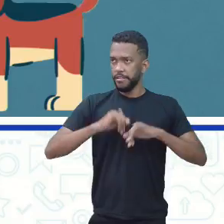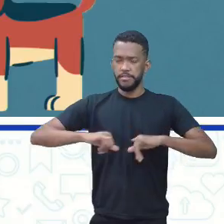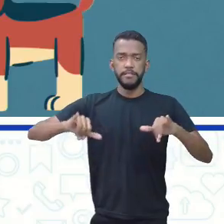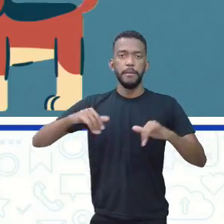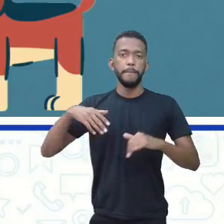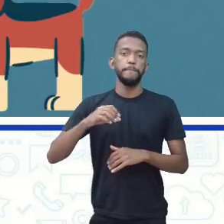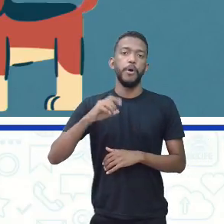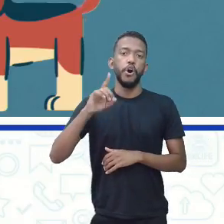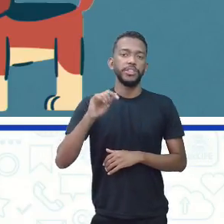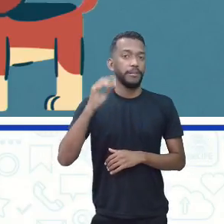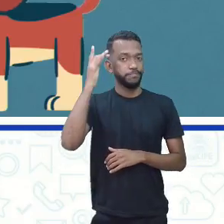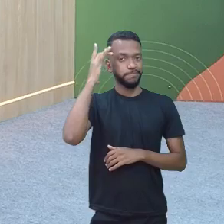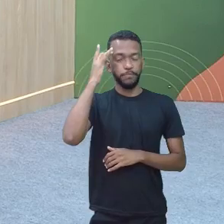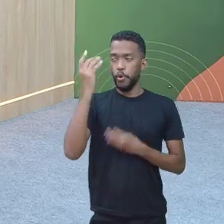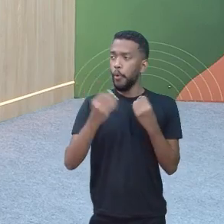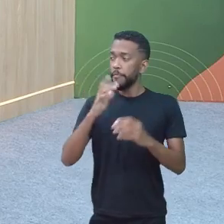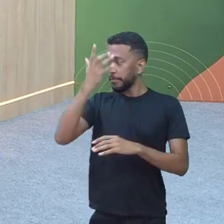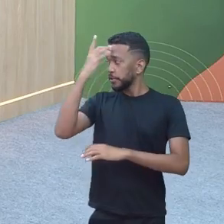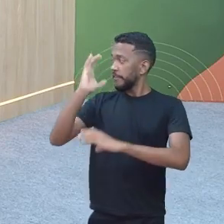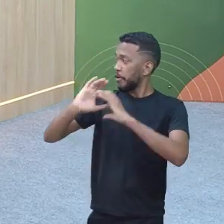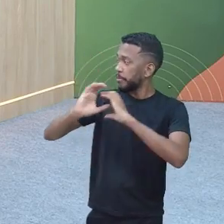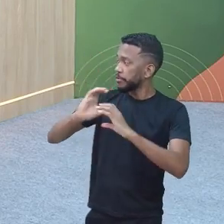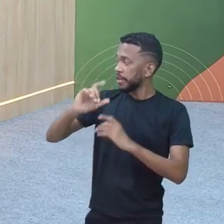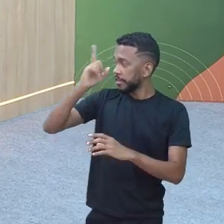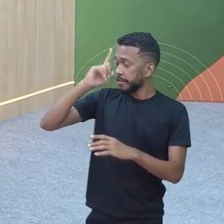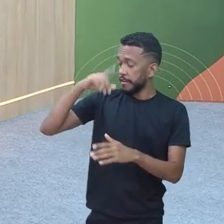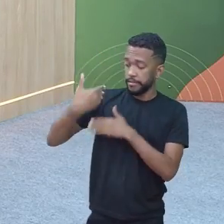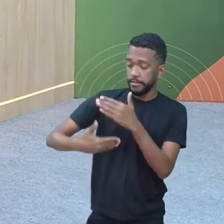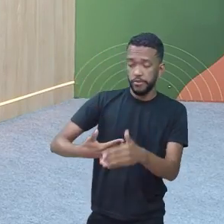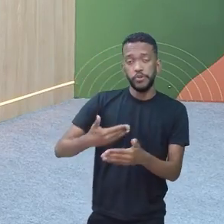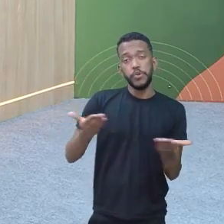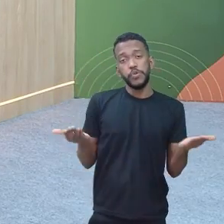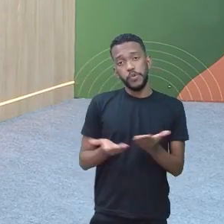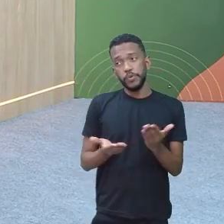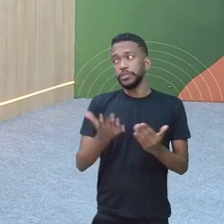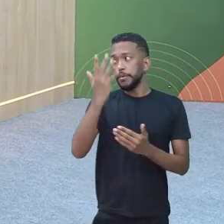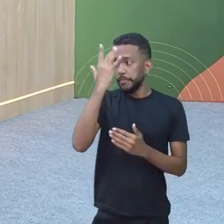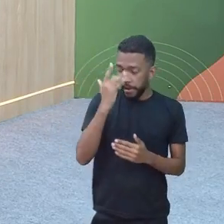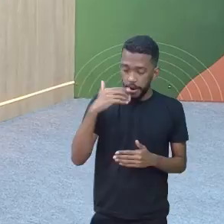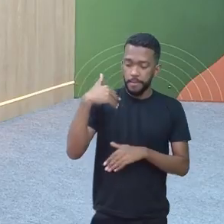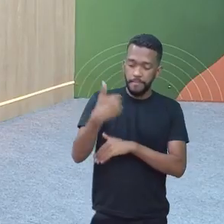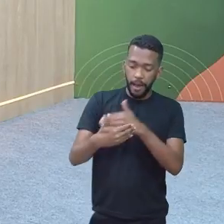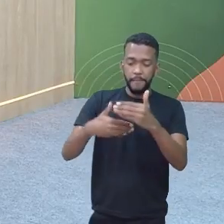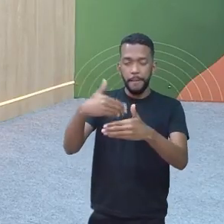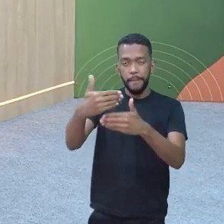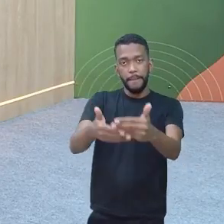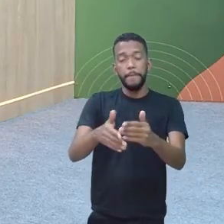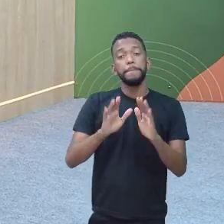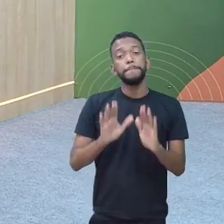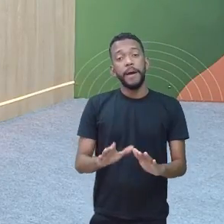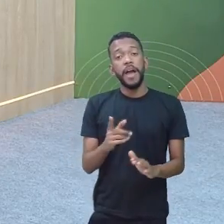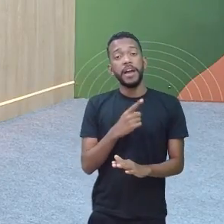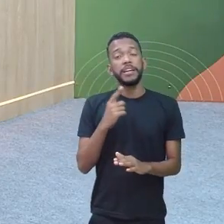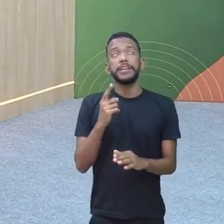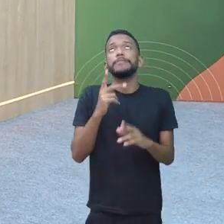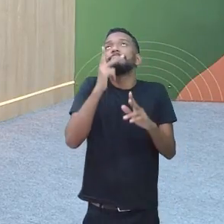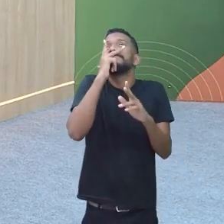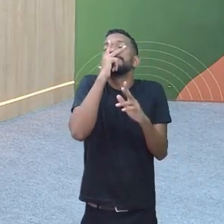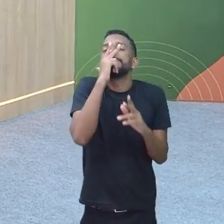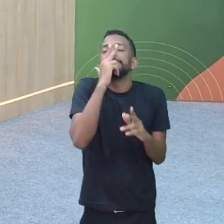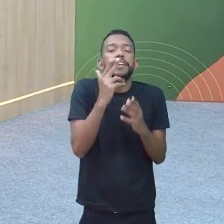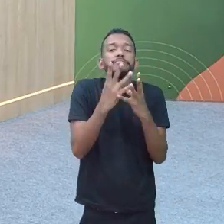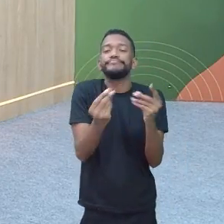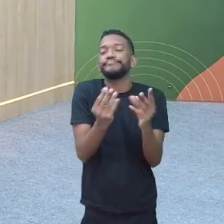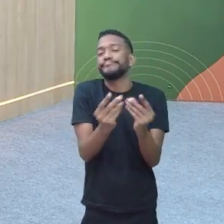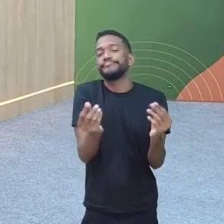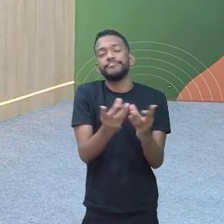dizer como as pessoas vão se comunicar no dia de hoje. Talvez também no dia de amanhã, no dia depois. Mas sempre de forma muito